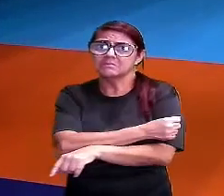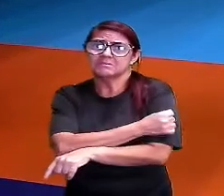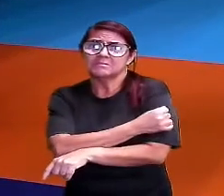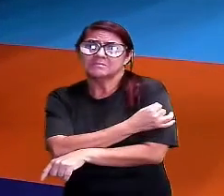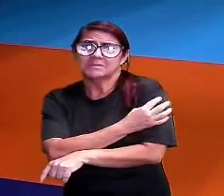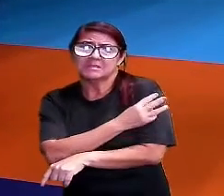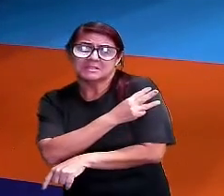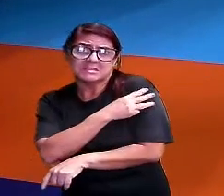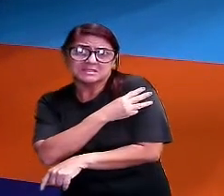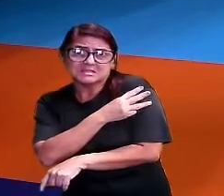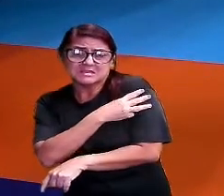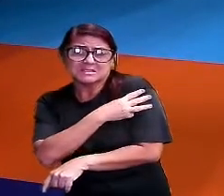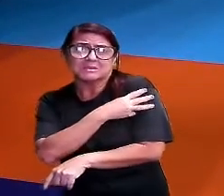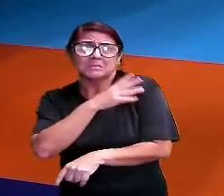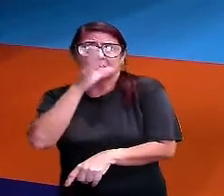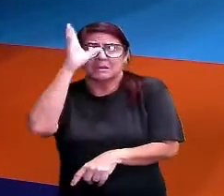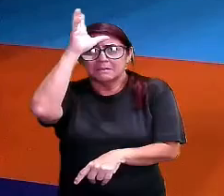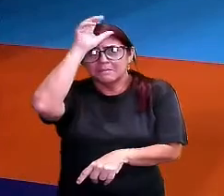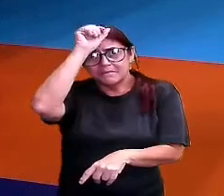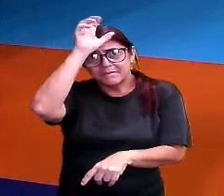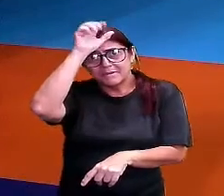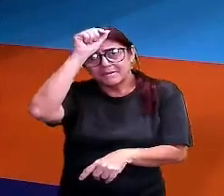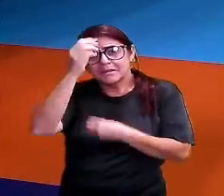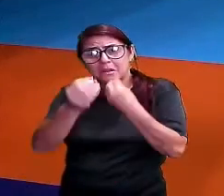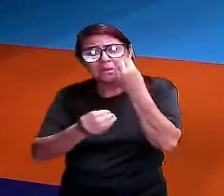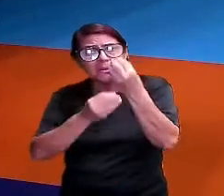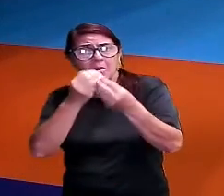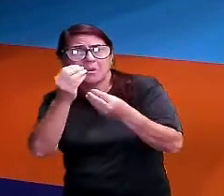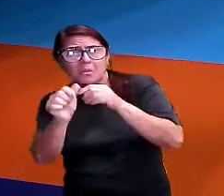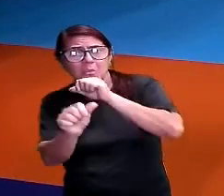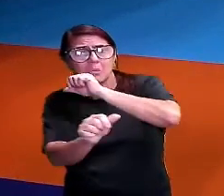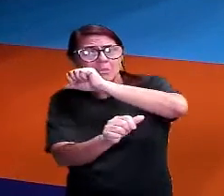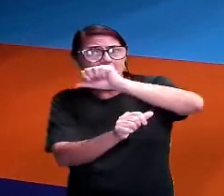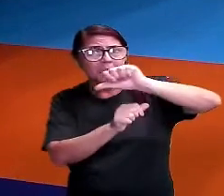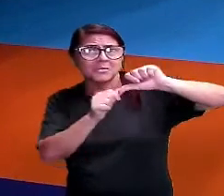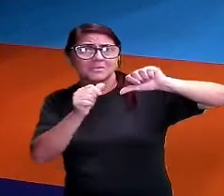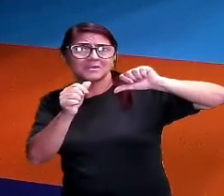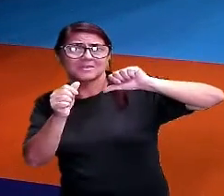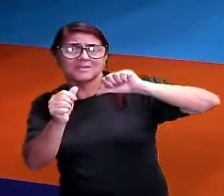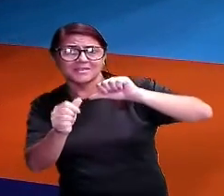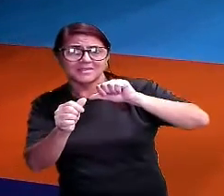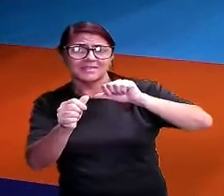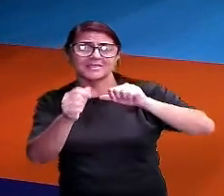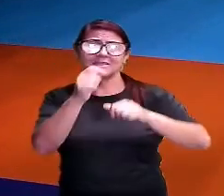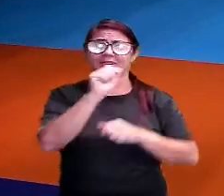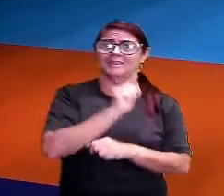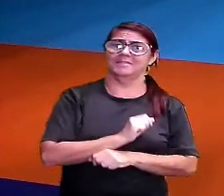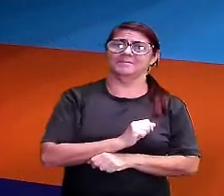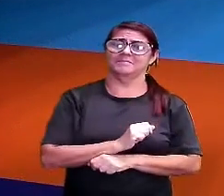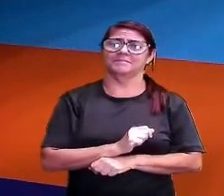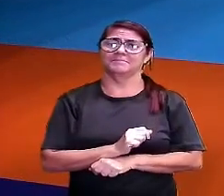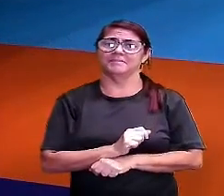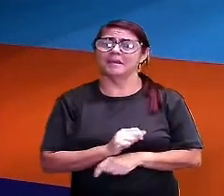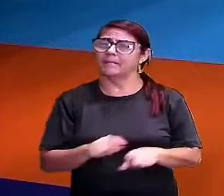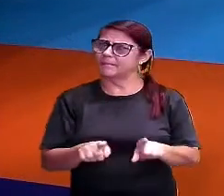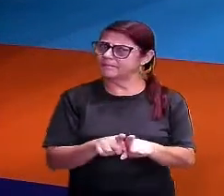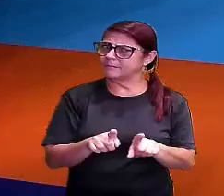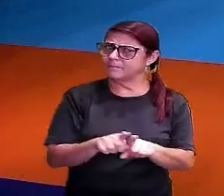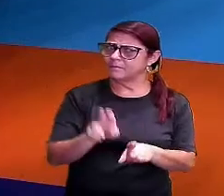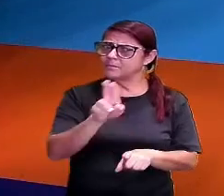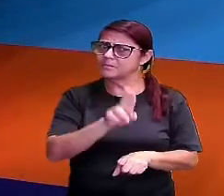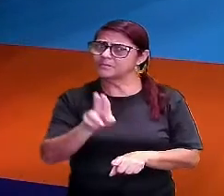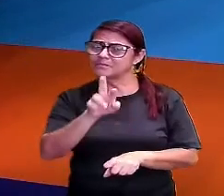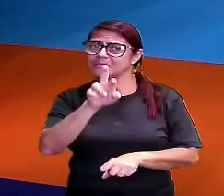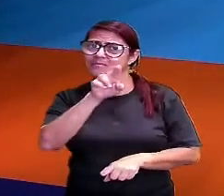letra cursiva. Então, vocês já estão aí na letra cursiva, então usam mais esse tipo de R, né? Então, aí